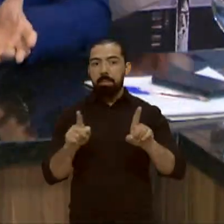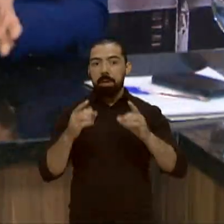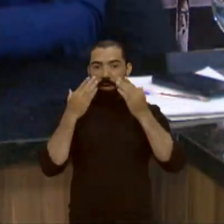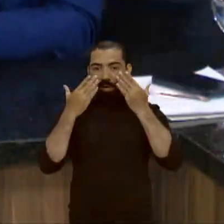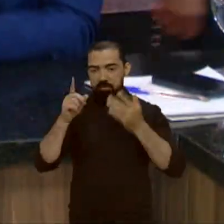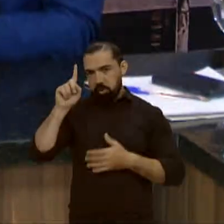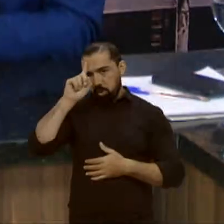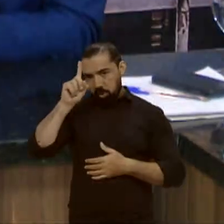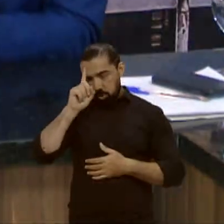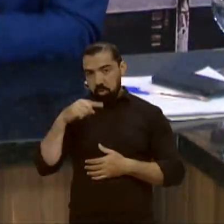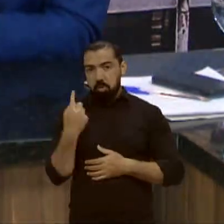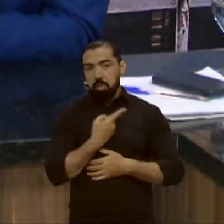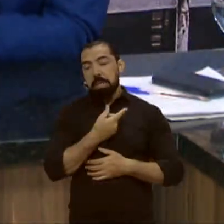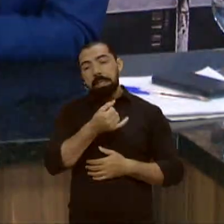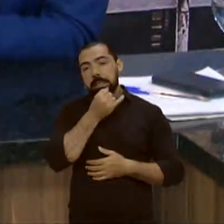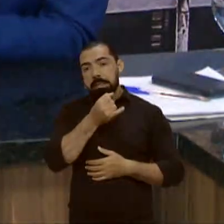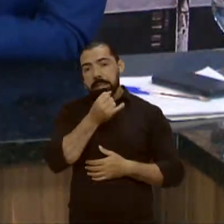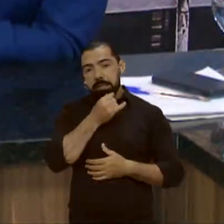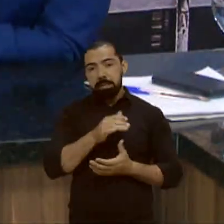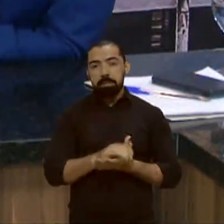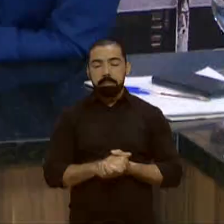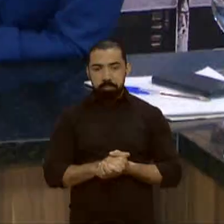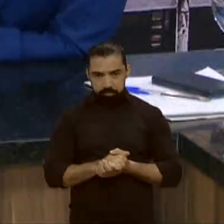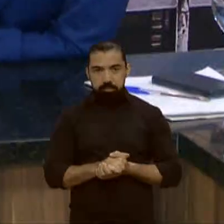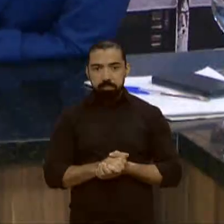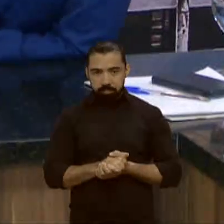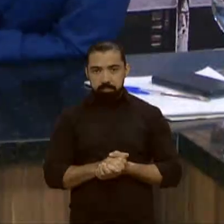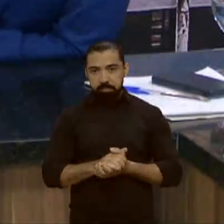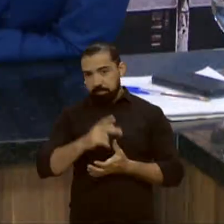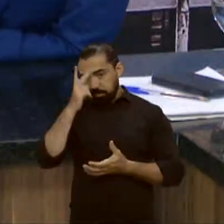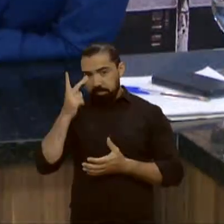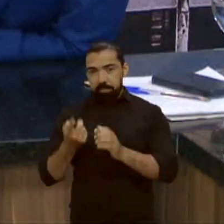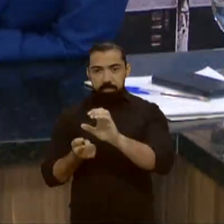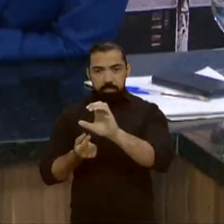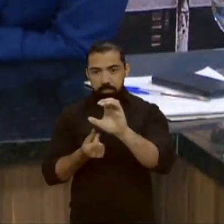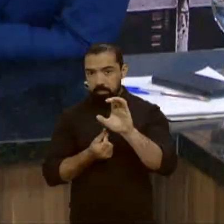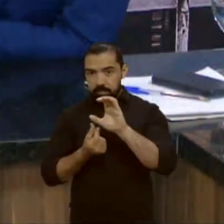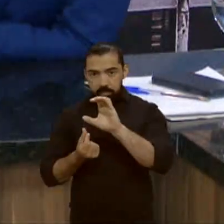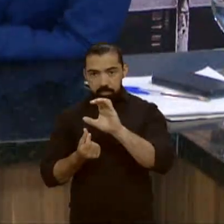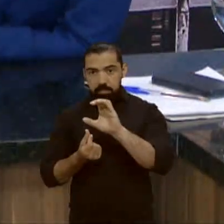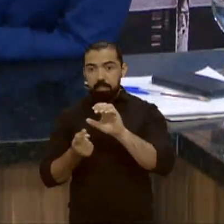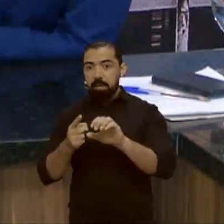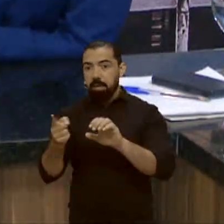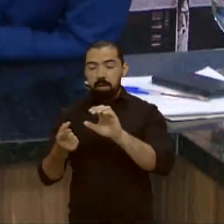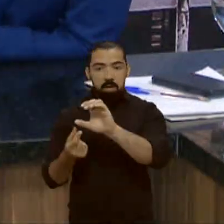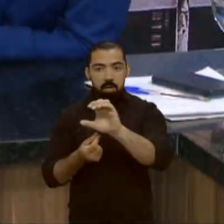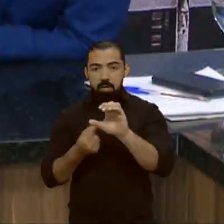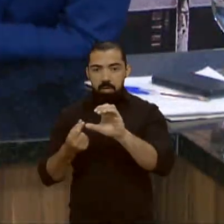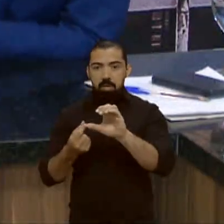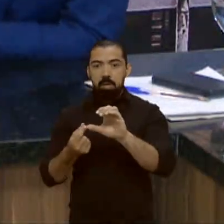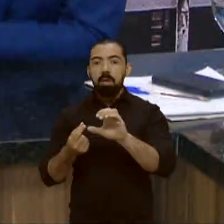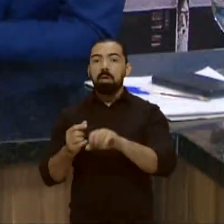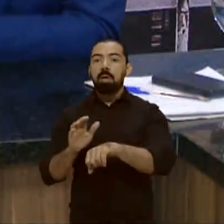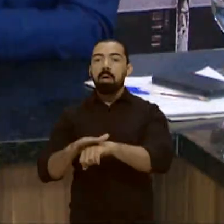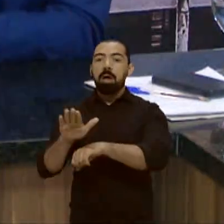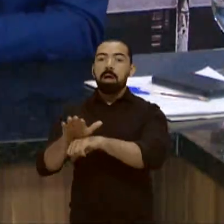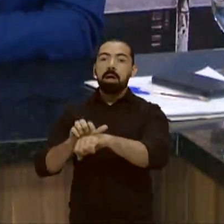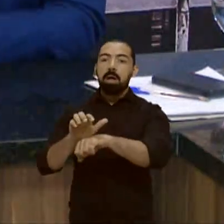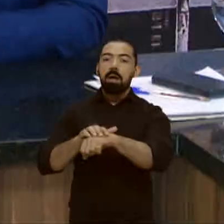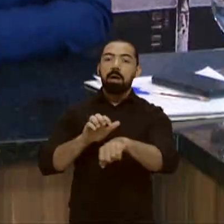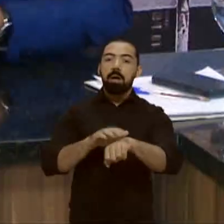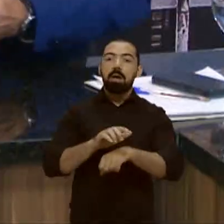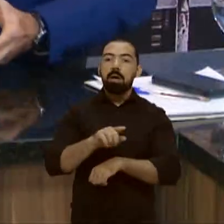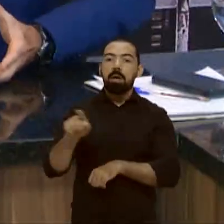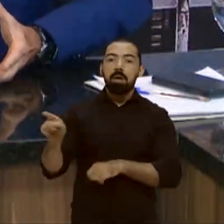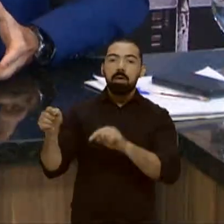diariamente quando, por exemplo, fornecedores não vieram presentes, né? Foram devidamente convidados, mas não estão